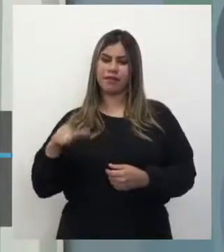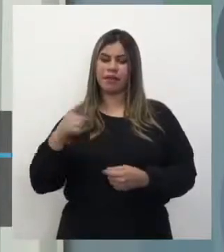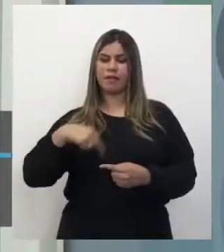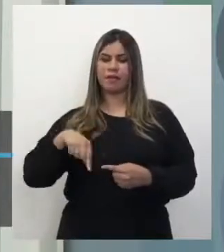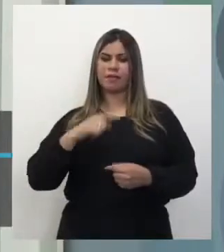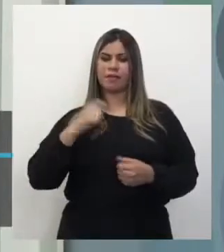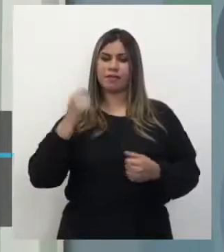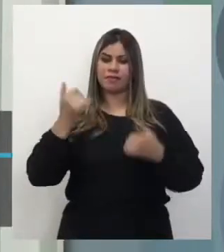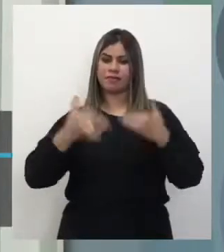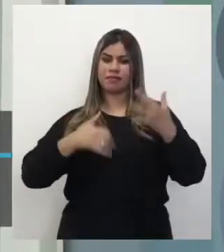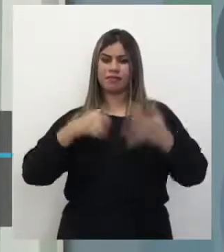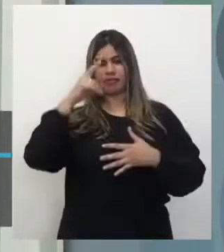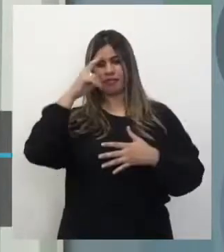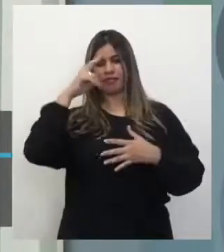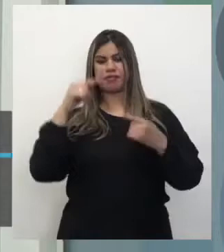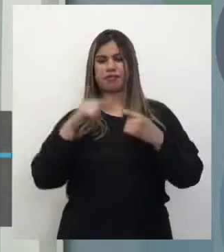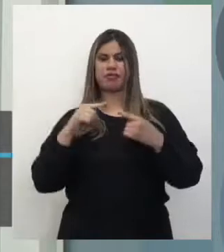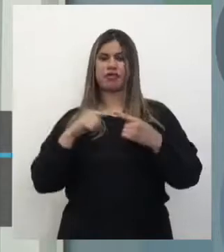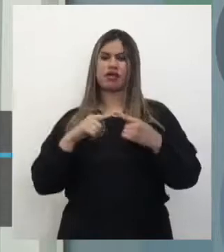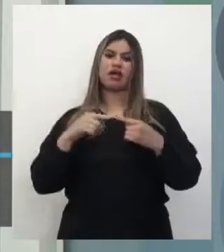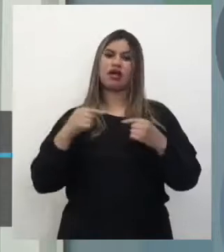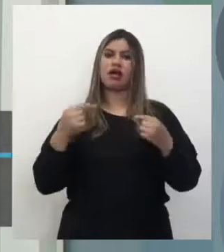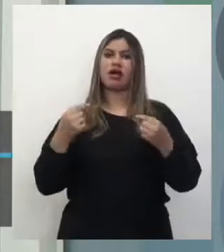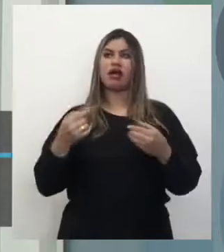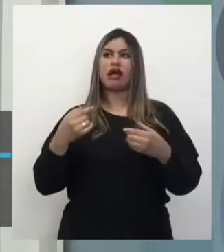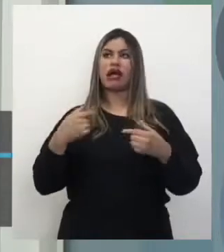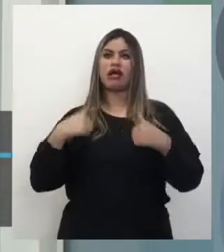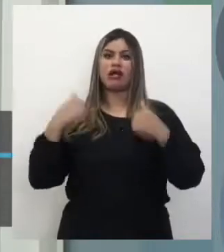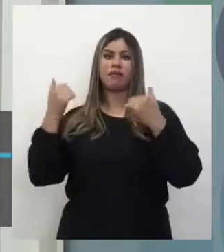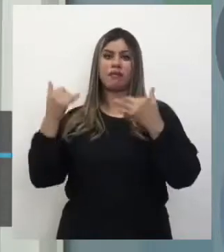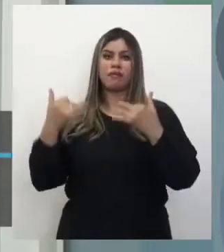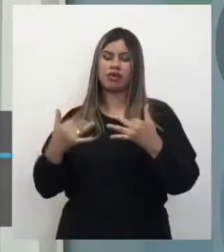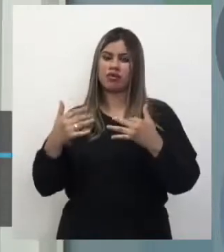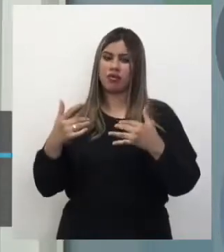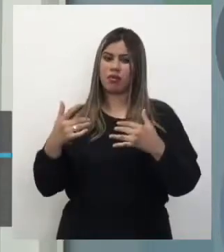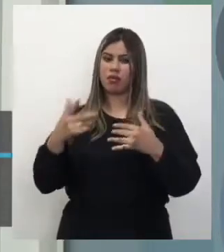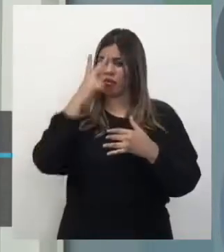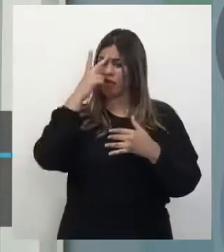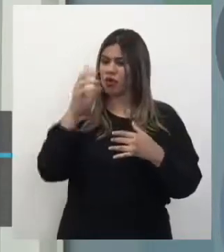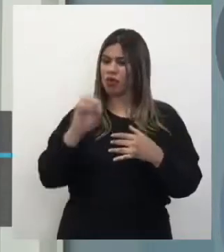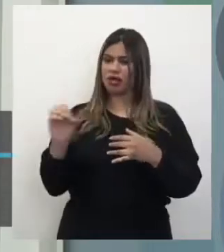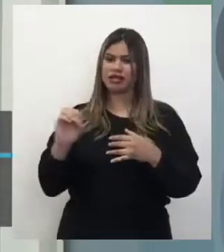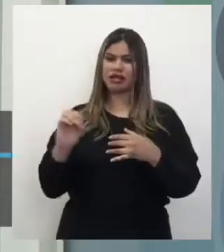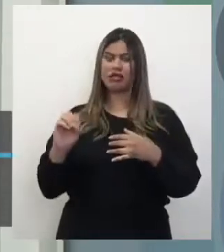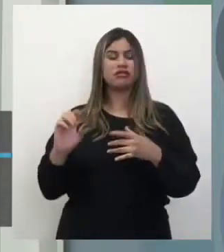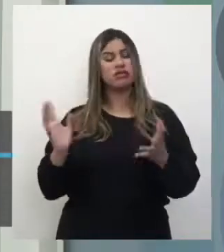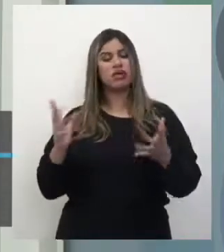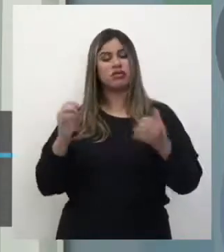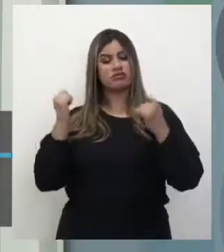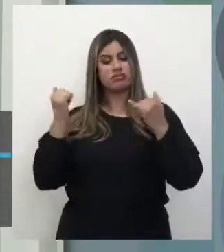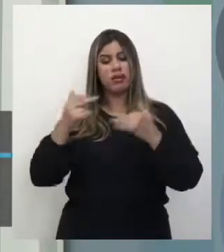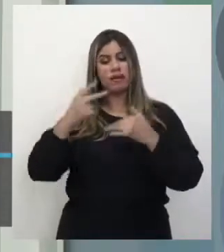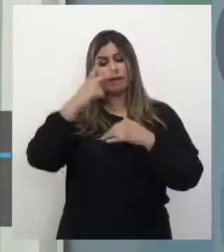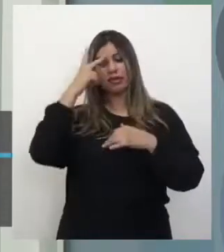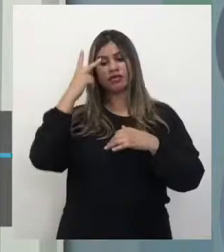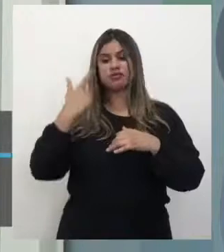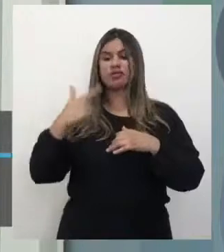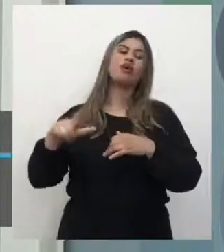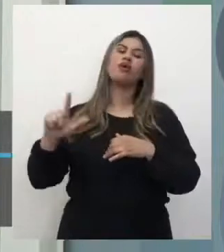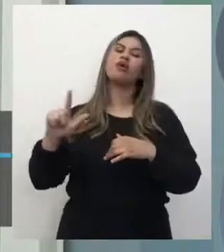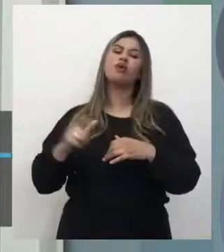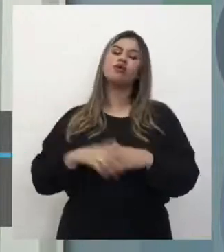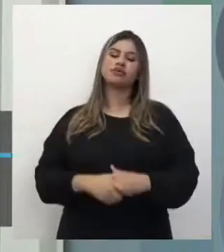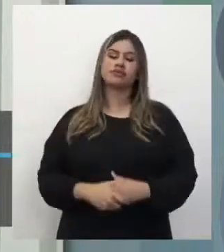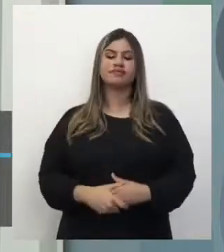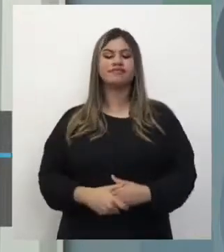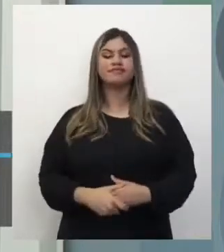que nós contamos, eu sempre gosto de falar, quem conta, conta para alguém. Nem que eu me torne um outro para contar para mim mesmo a minha